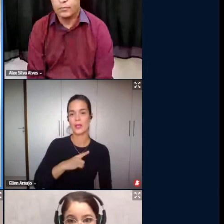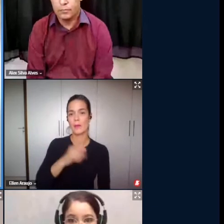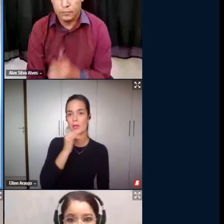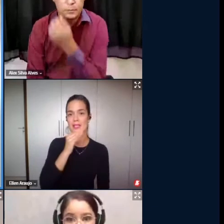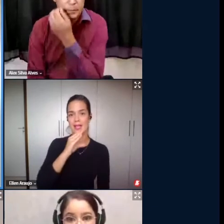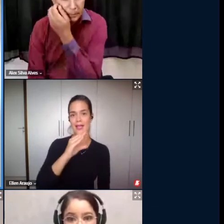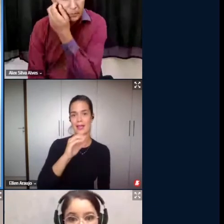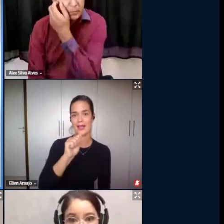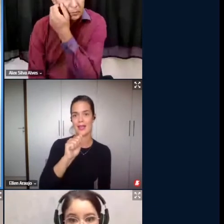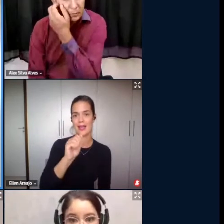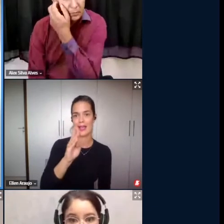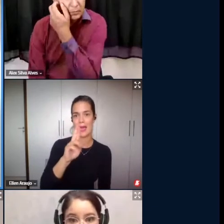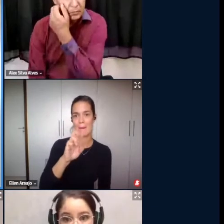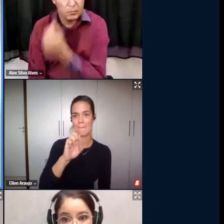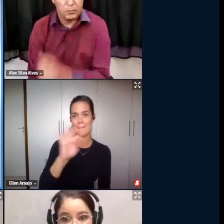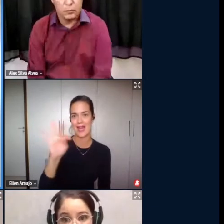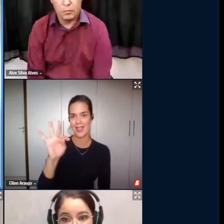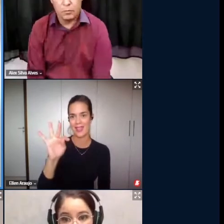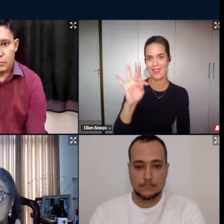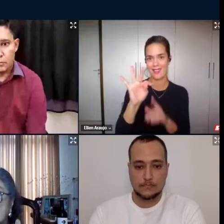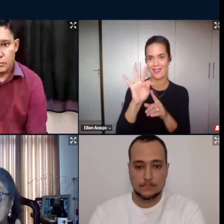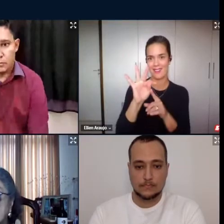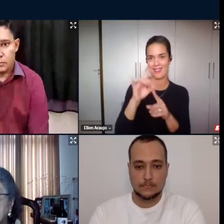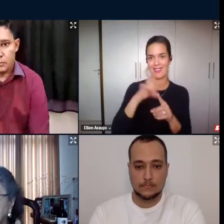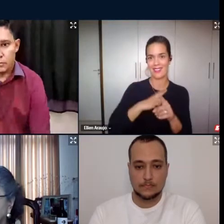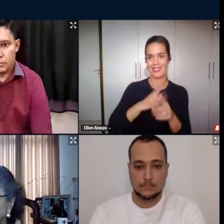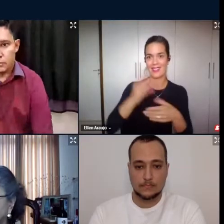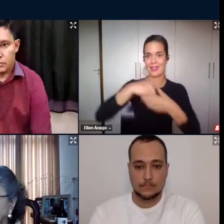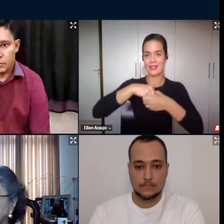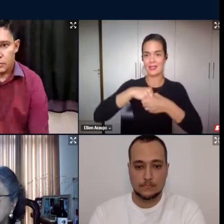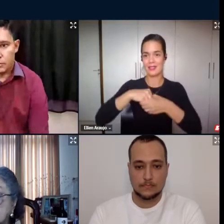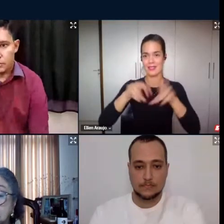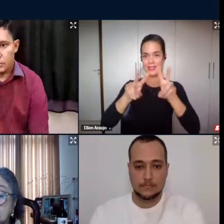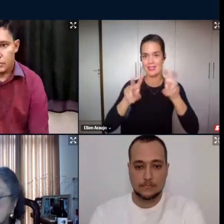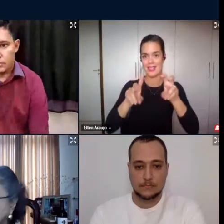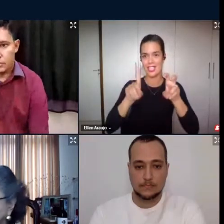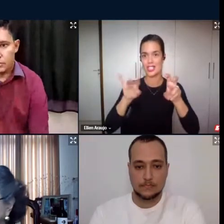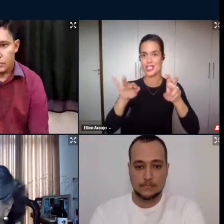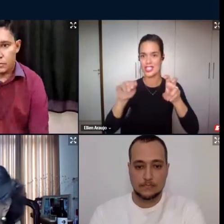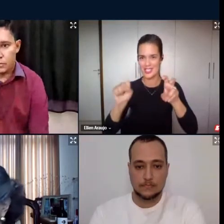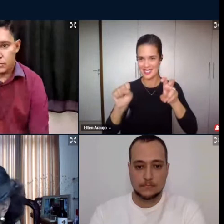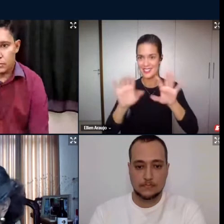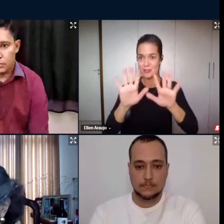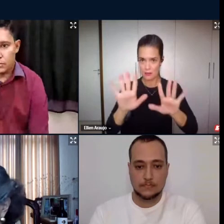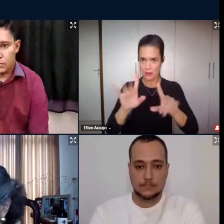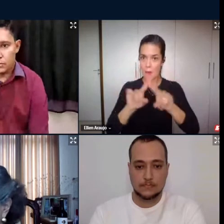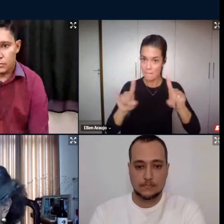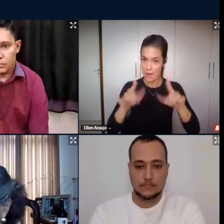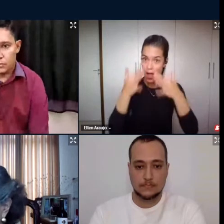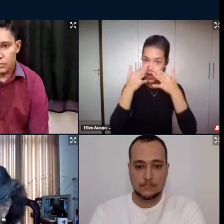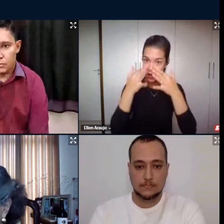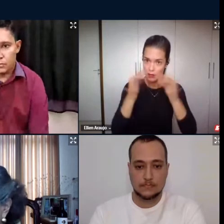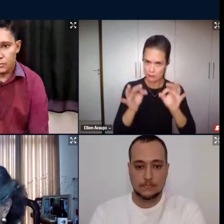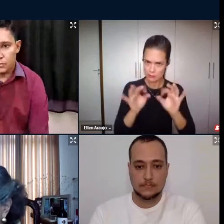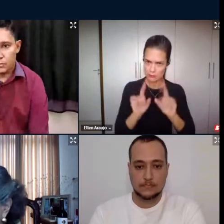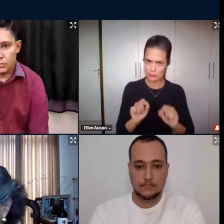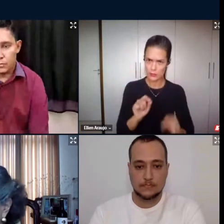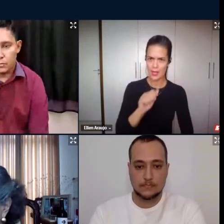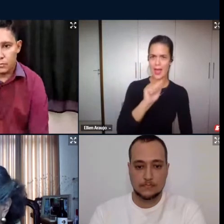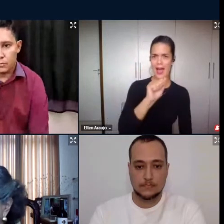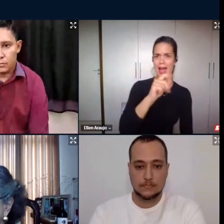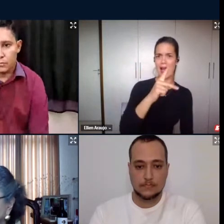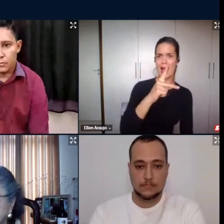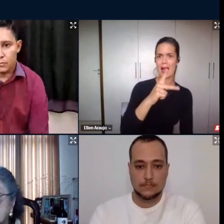o Dias quem disse e transcreveu, tá? Mas o que mais me chamou a atenção foi APUD para tua